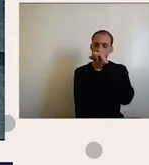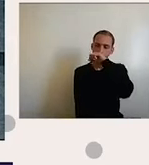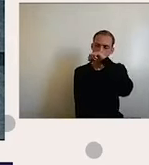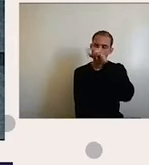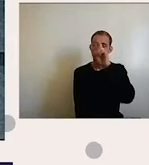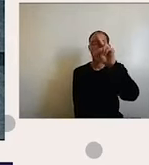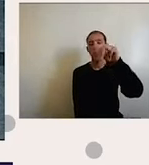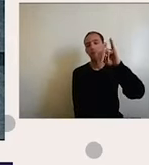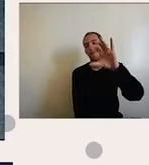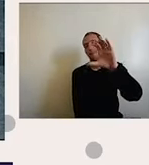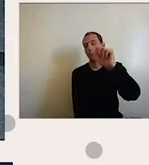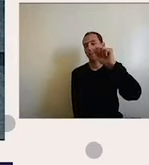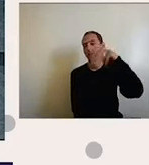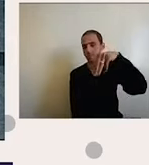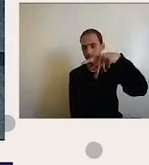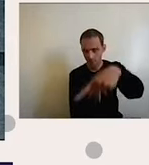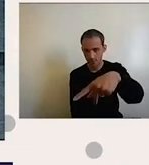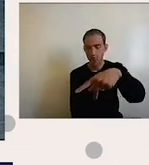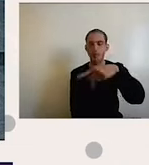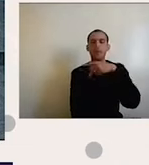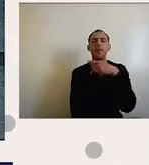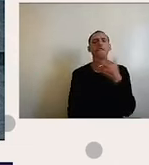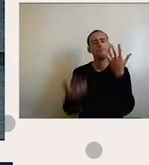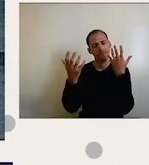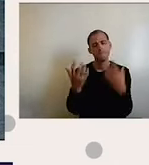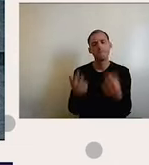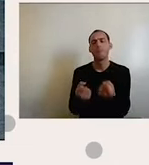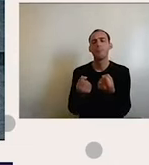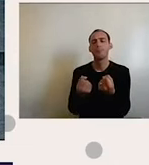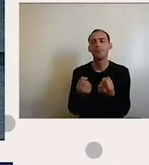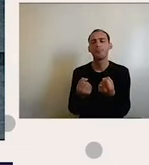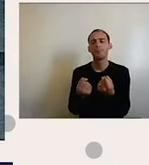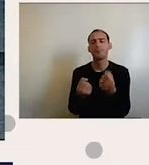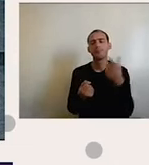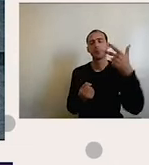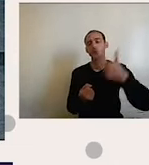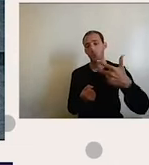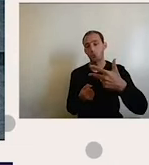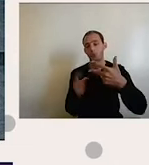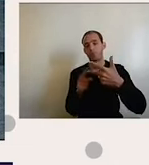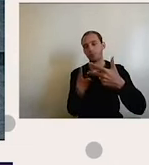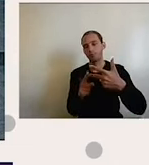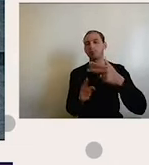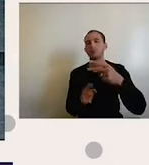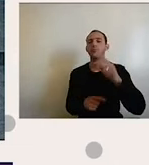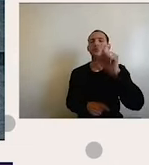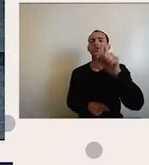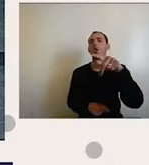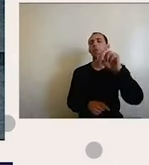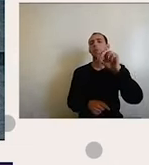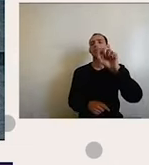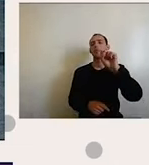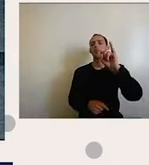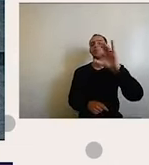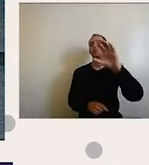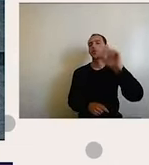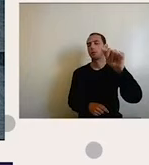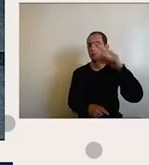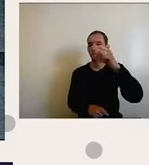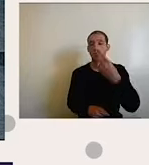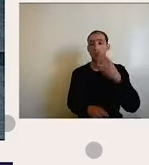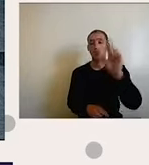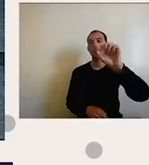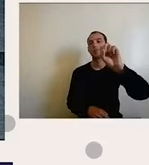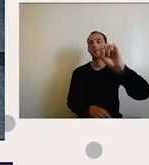para a terceira exposição. A doutora Silvana, por favor, Simone, por favor,